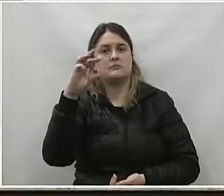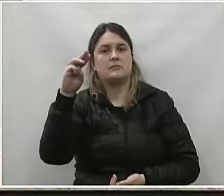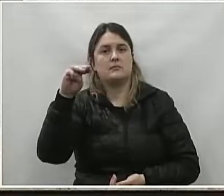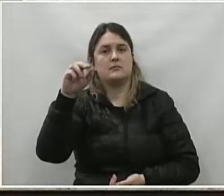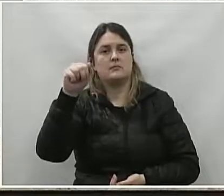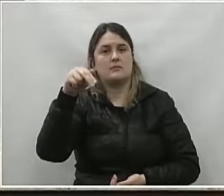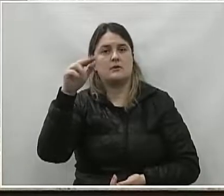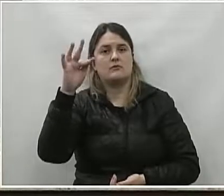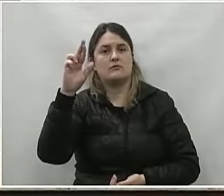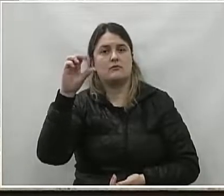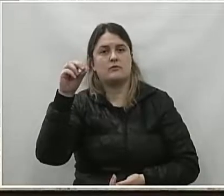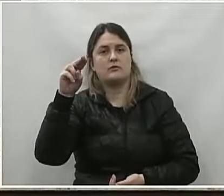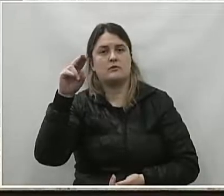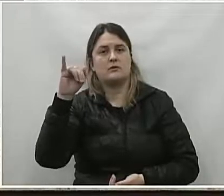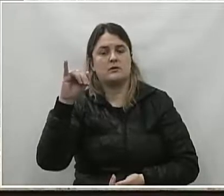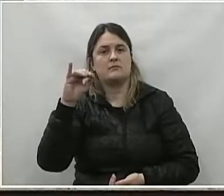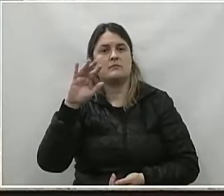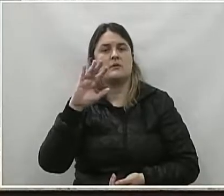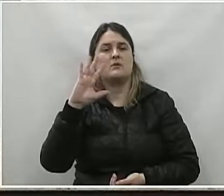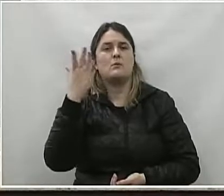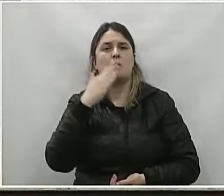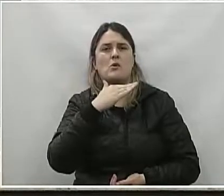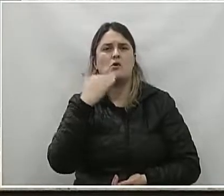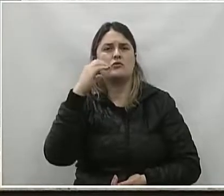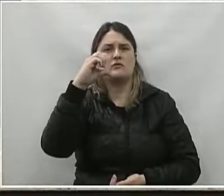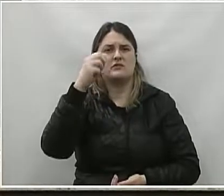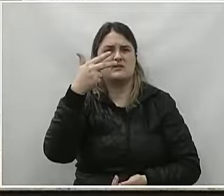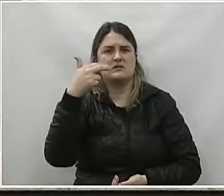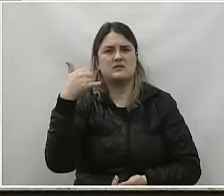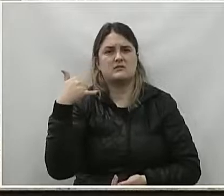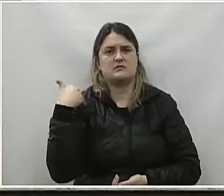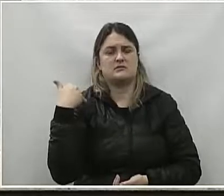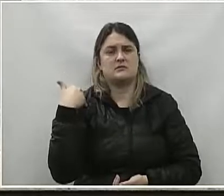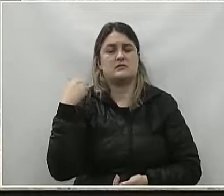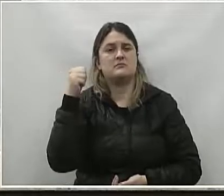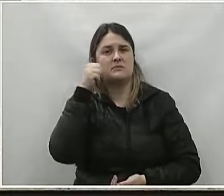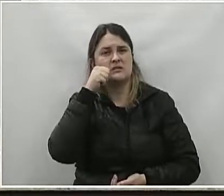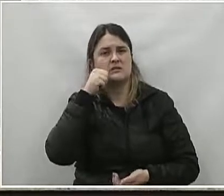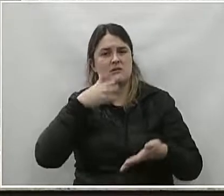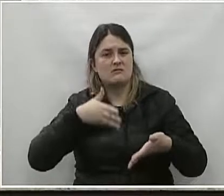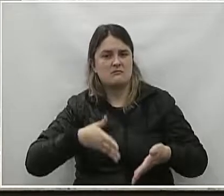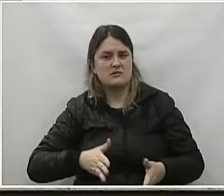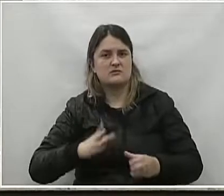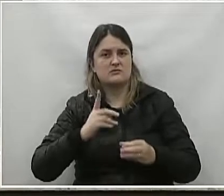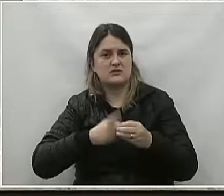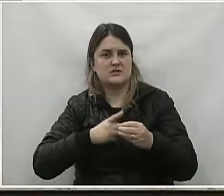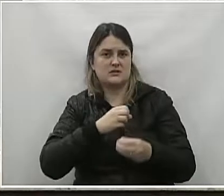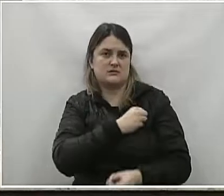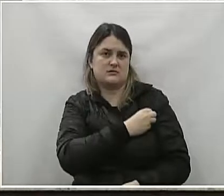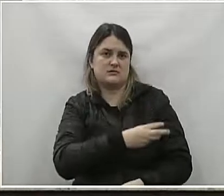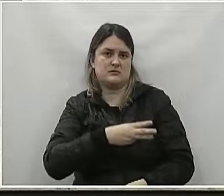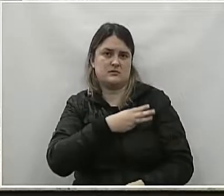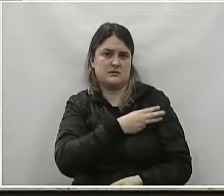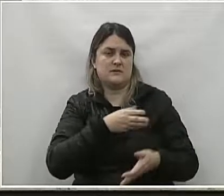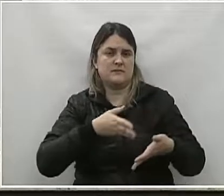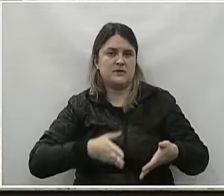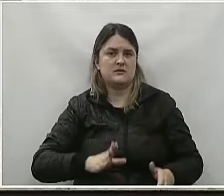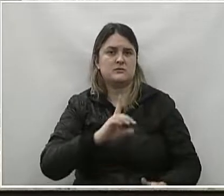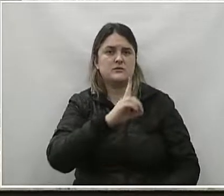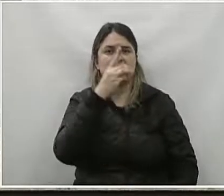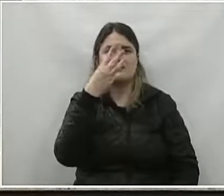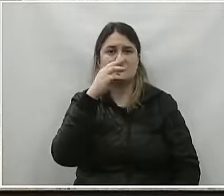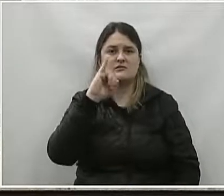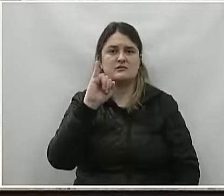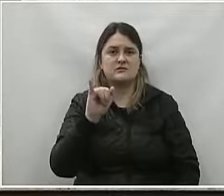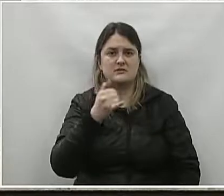Manfroni, falecida aos 97 anos. Senhora Clarice era natural de São Mateus do Sul, nasceu em 3 de janeiro